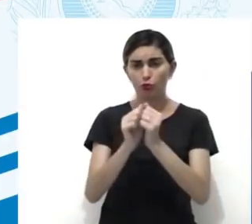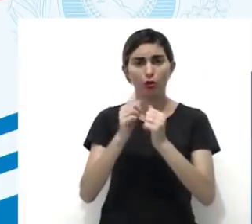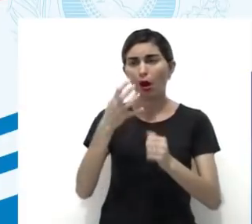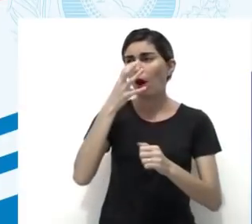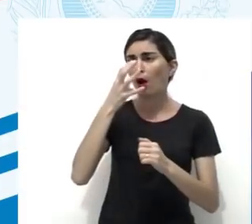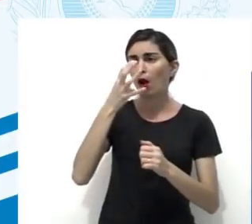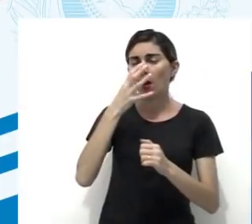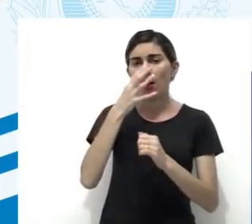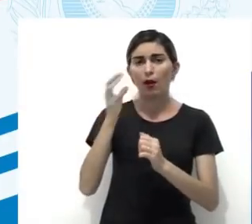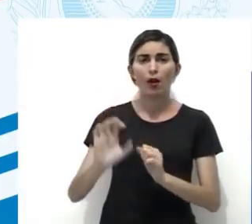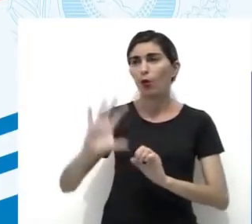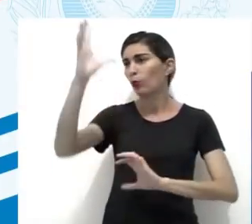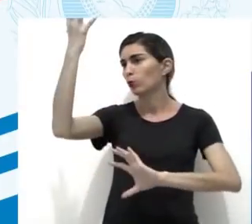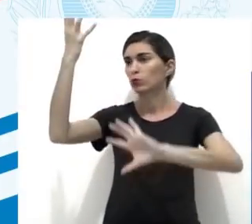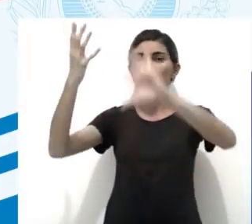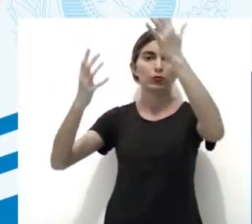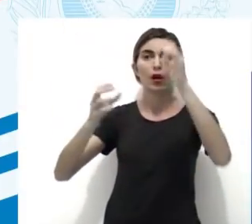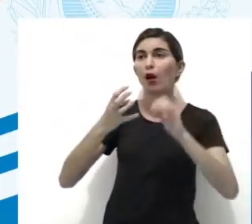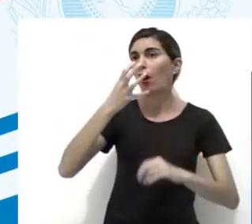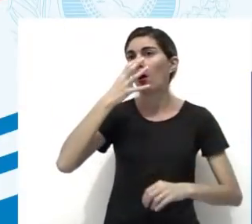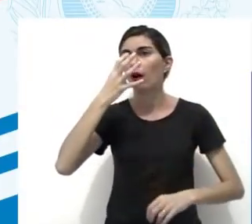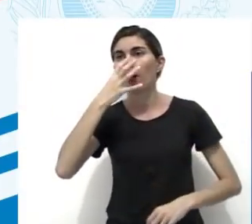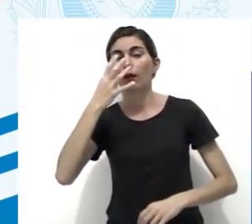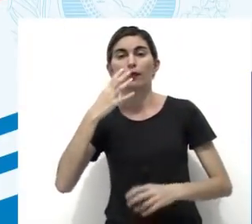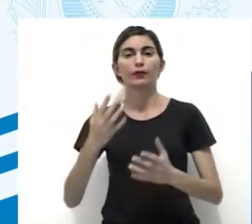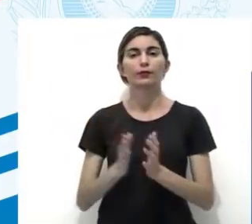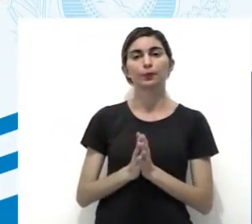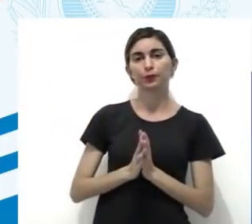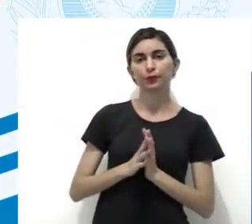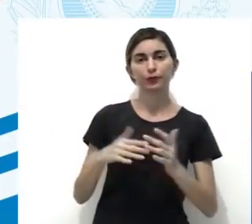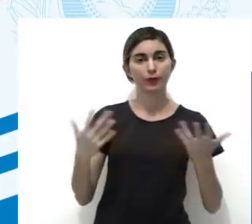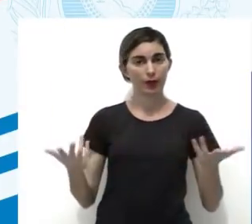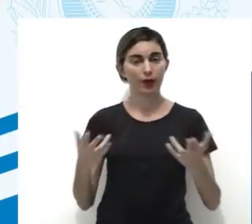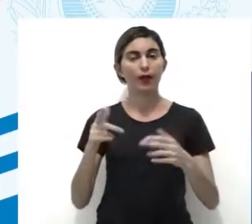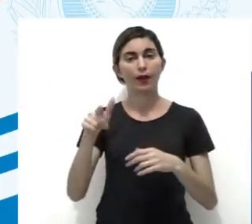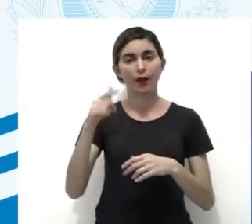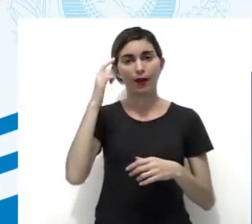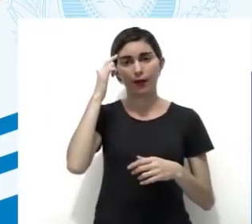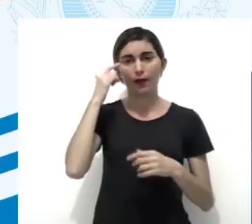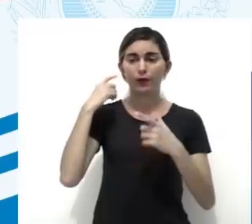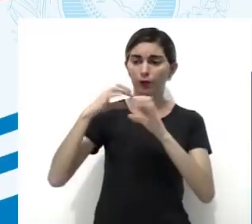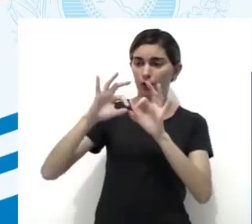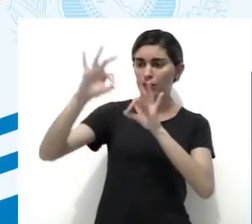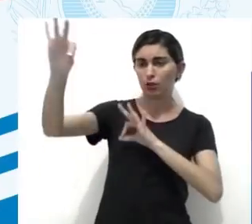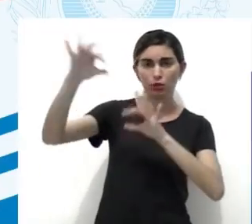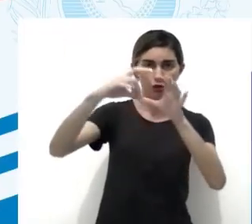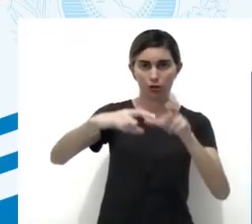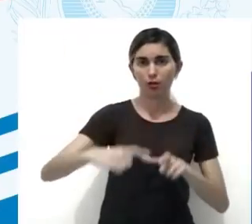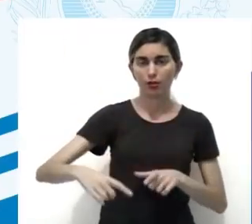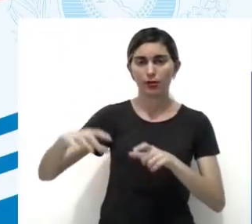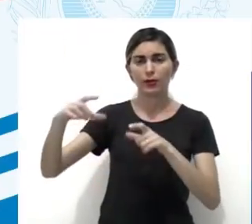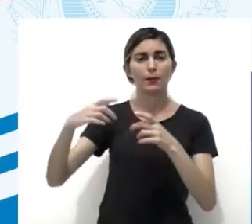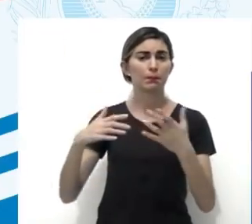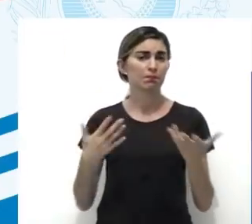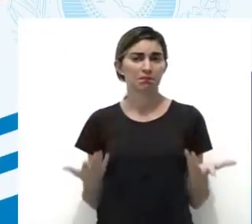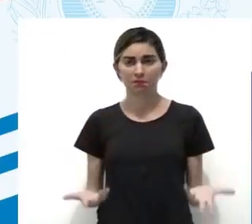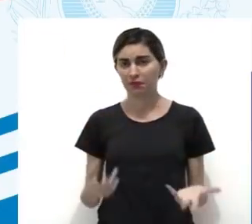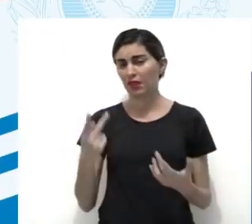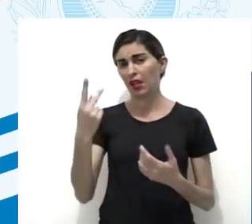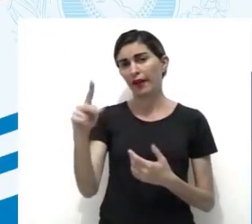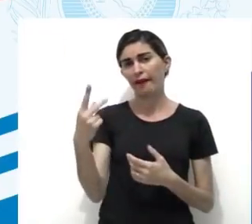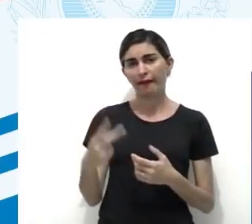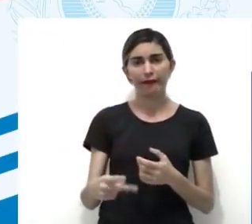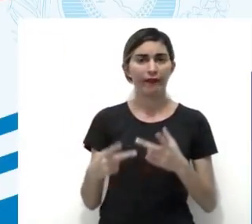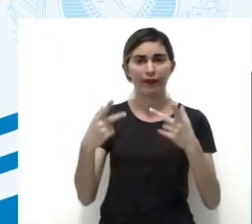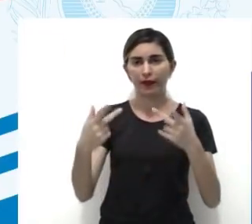eventos, acontecimentos que essa abstração, né, da distância espacial, ela